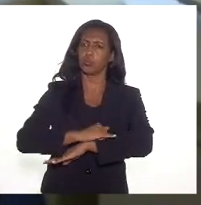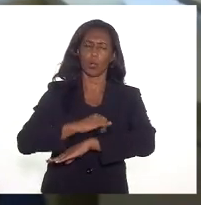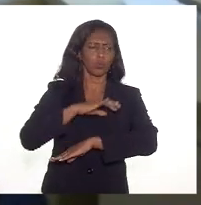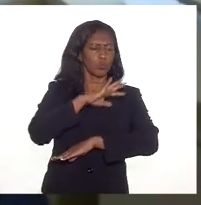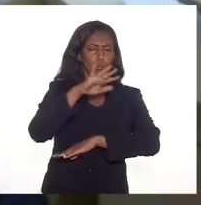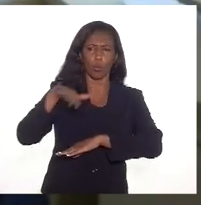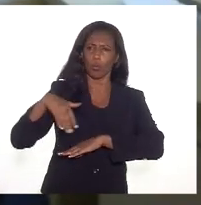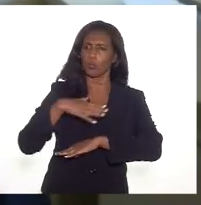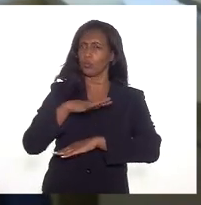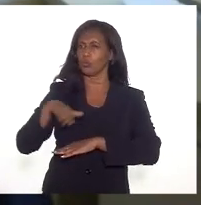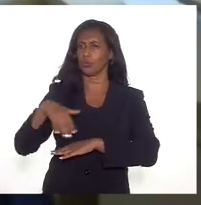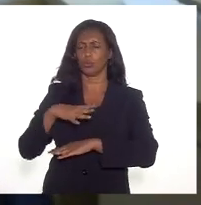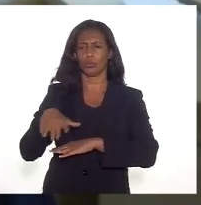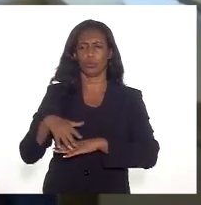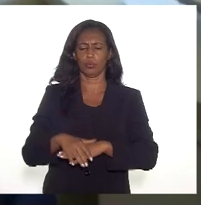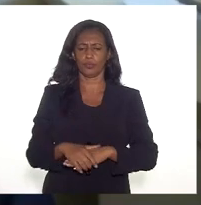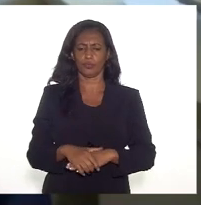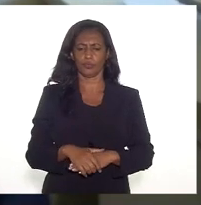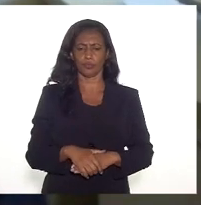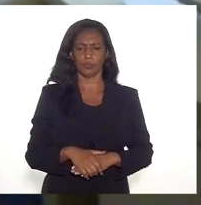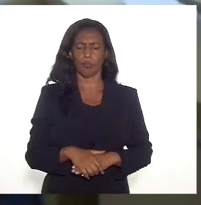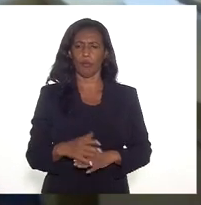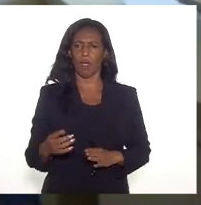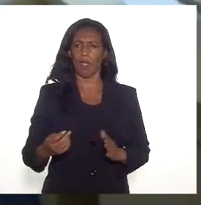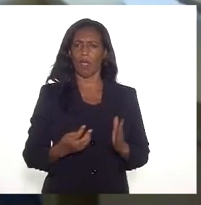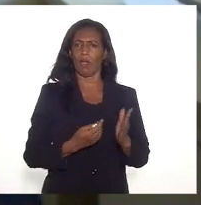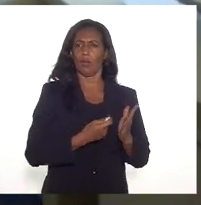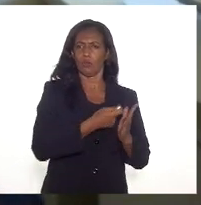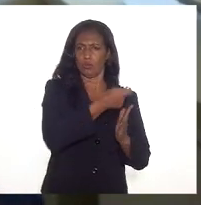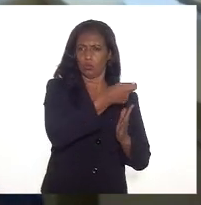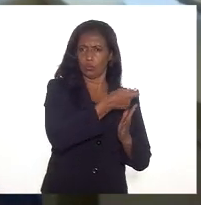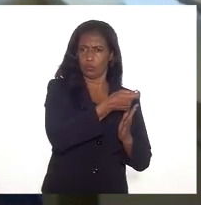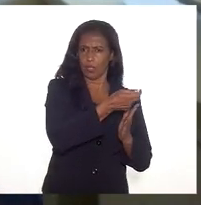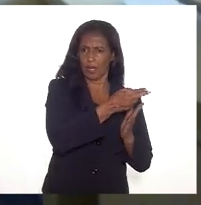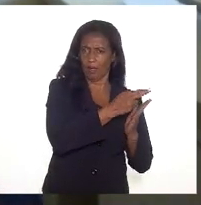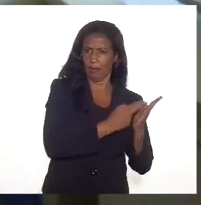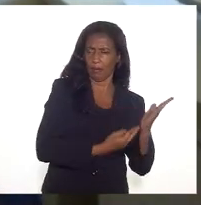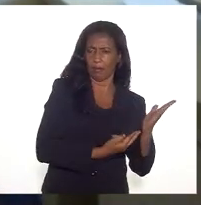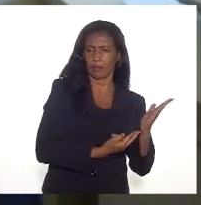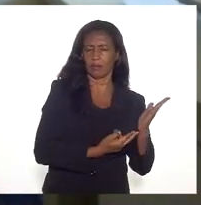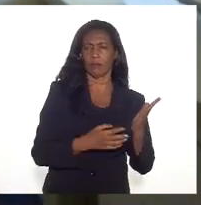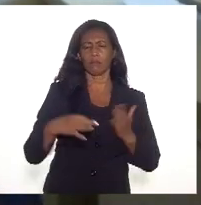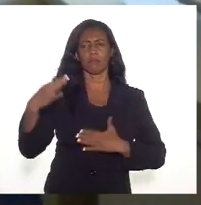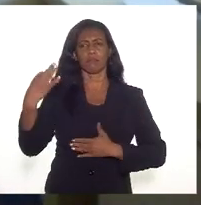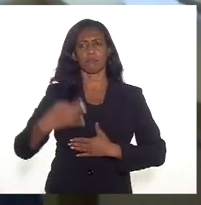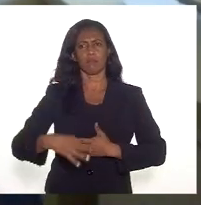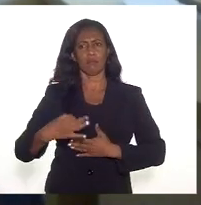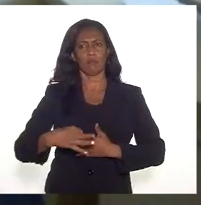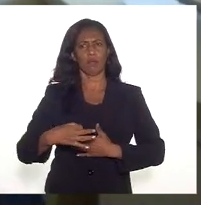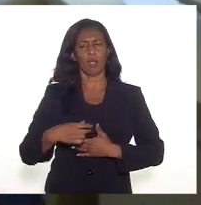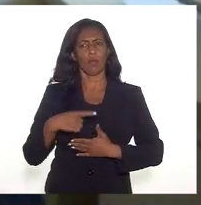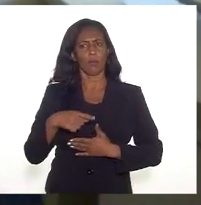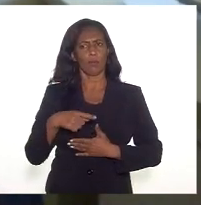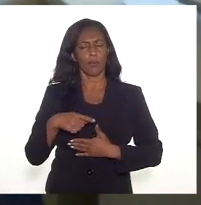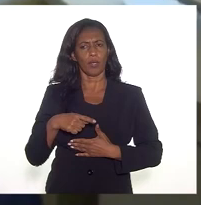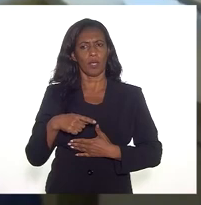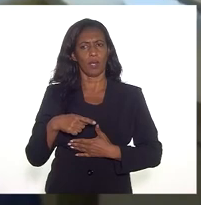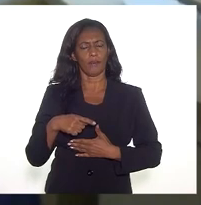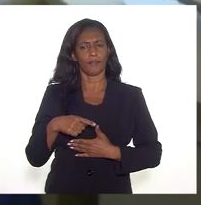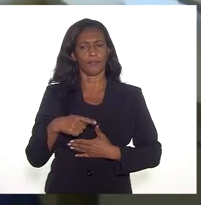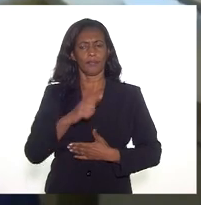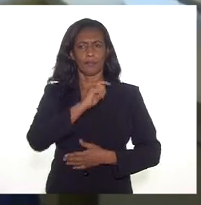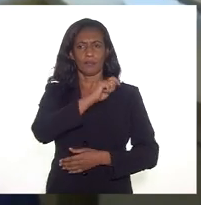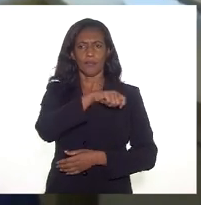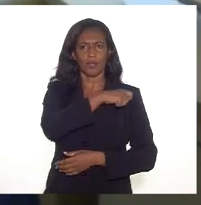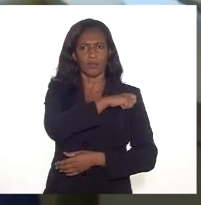que a engenhosidade da redação está correta, até porque o incentivo fiscal é